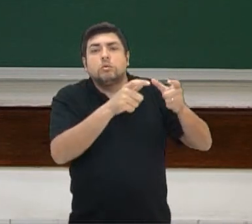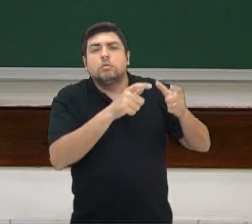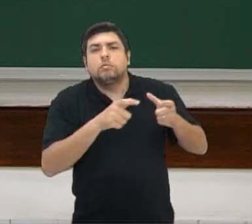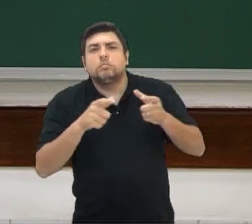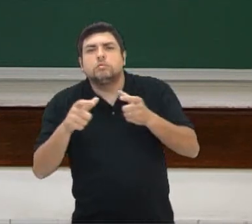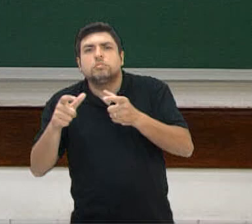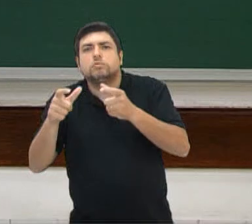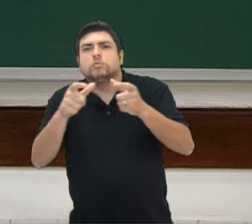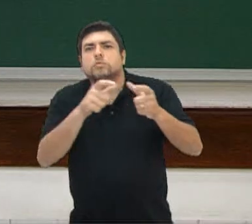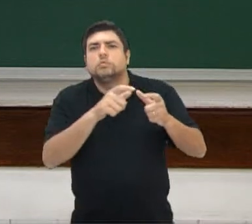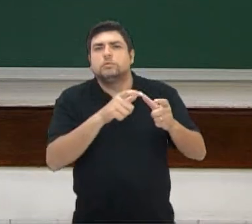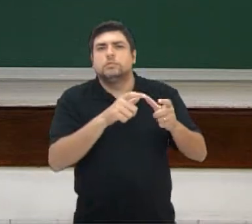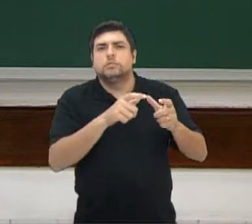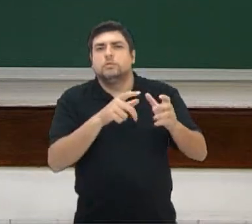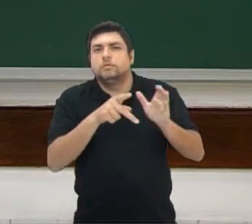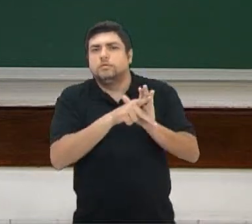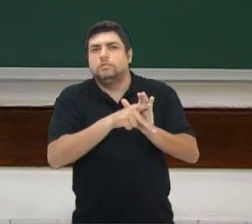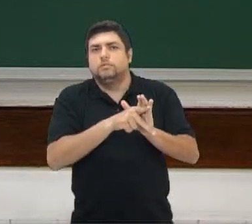relação ao indivíduo.